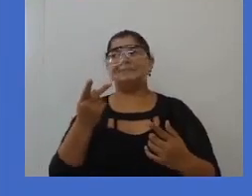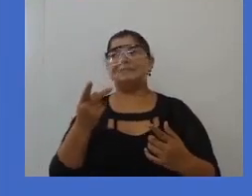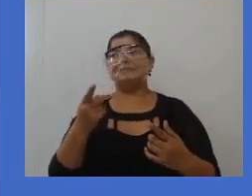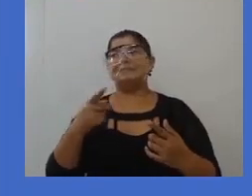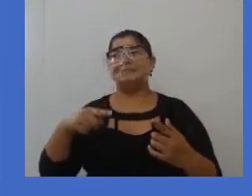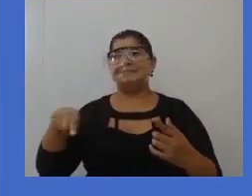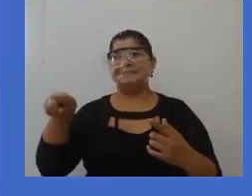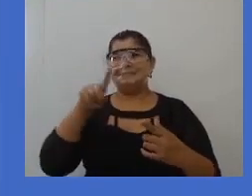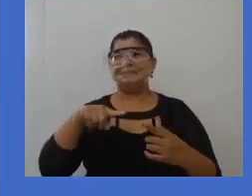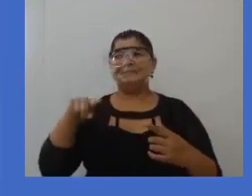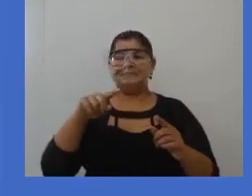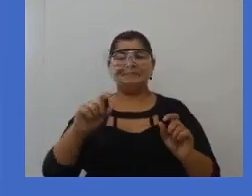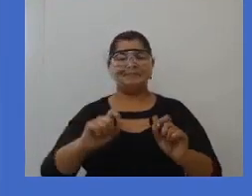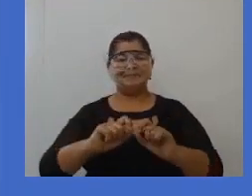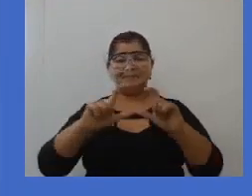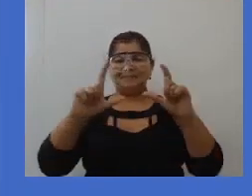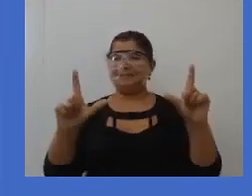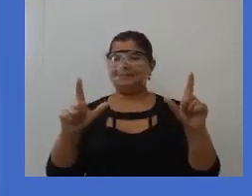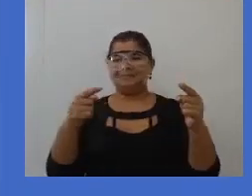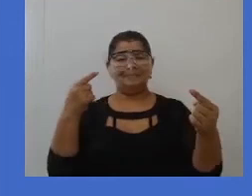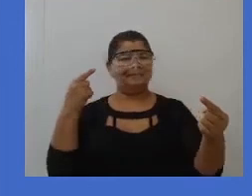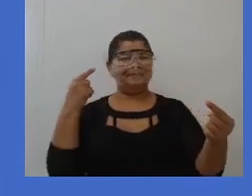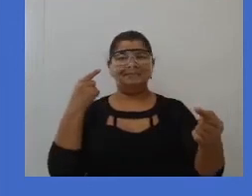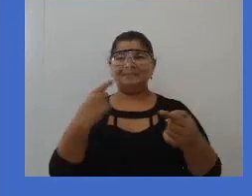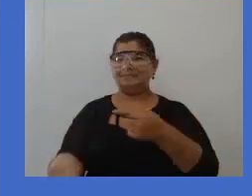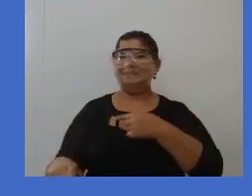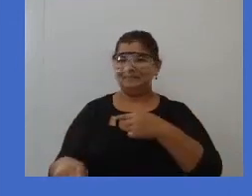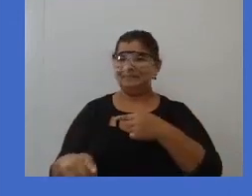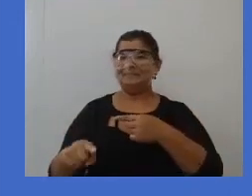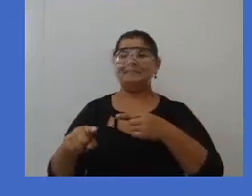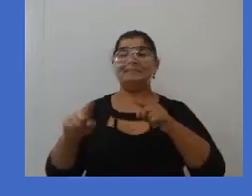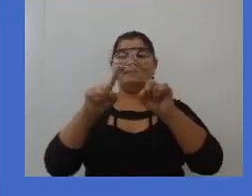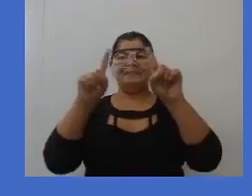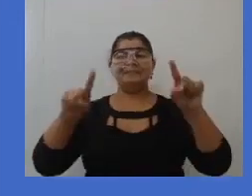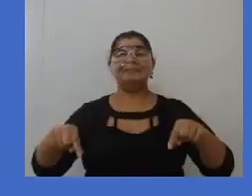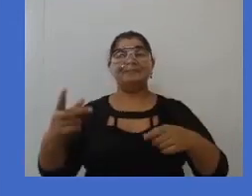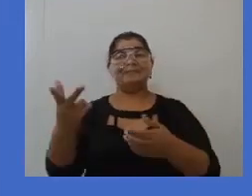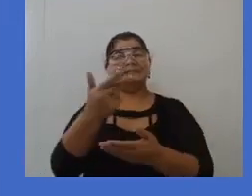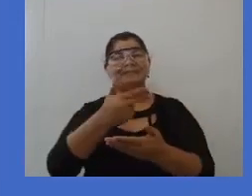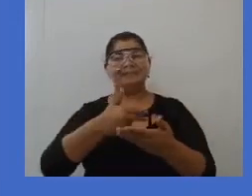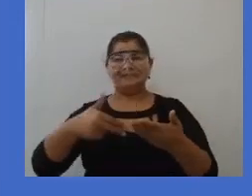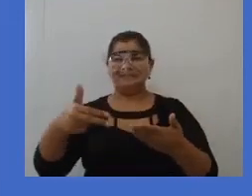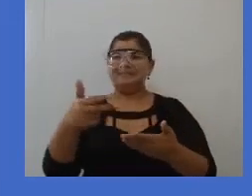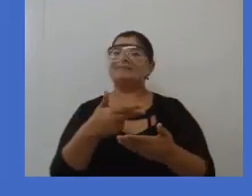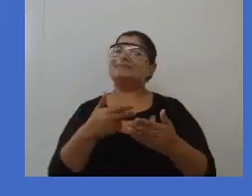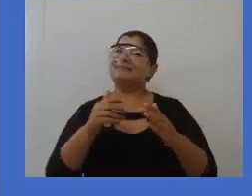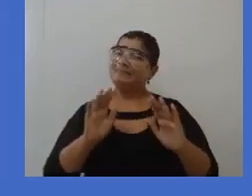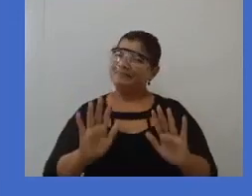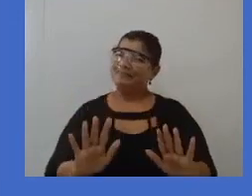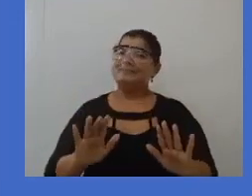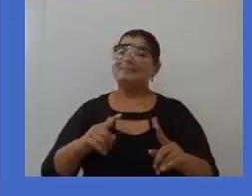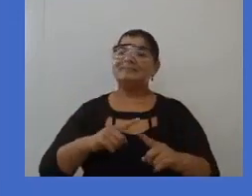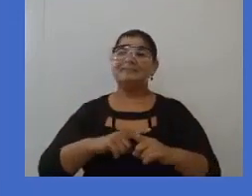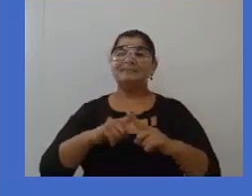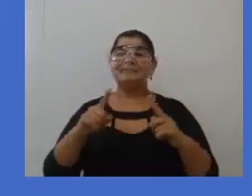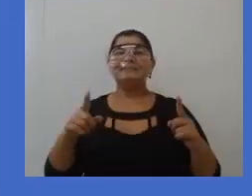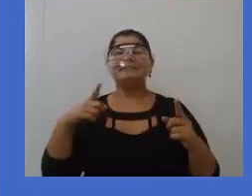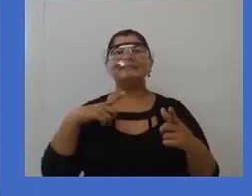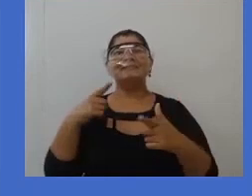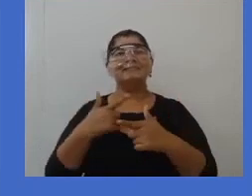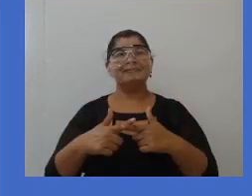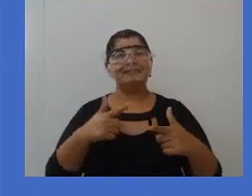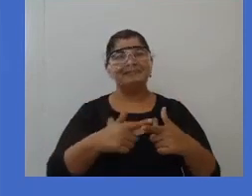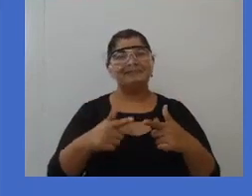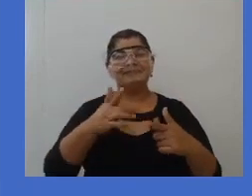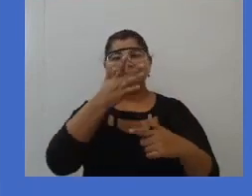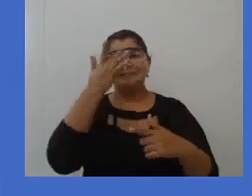uma situação esdrúxula, não com uma situação exagerada como essa, pelo menos eu espero que não, mas situações em que